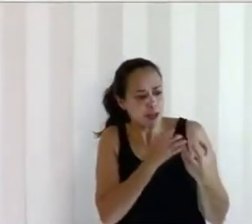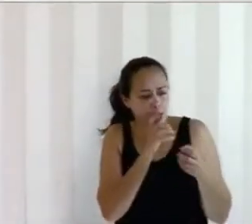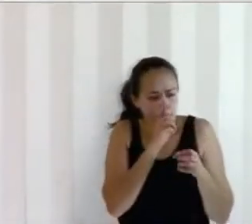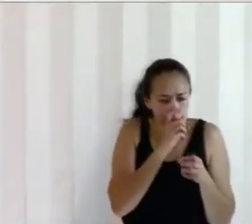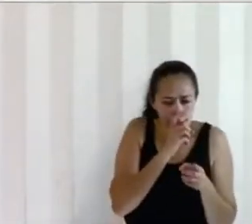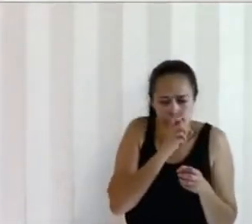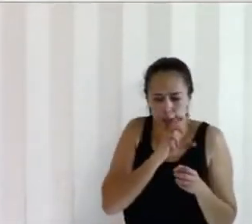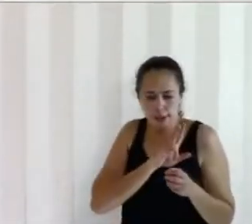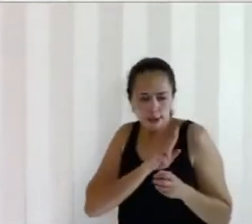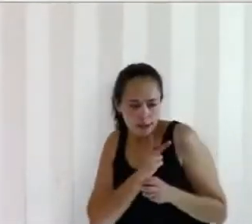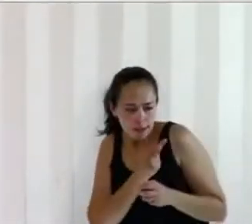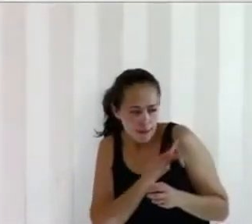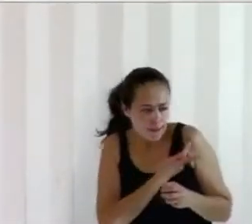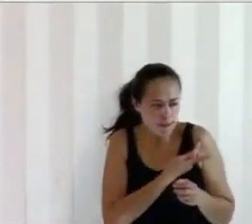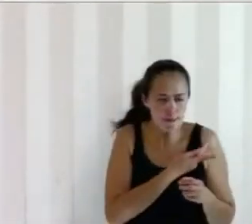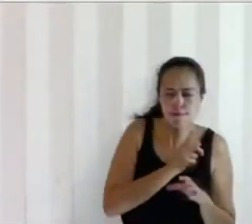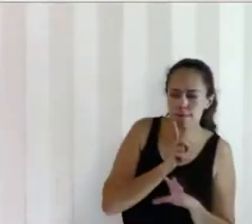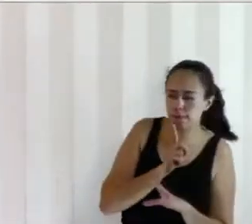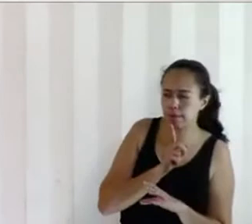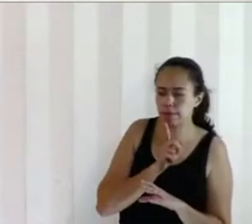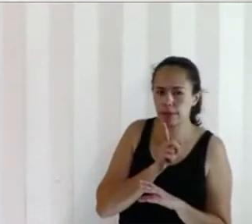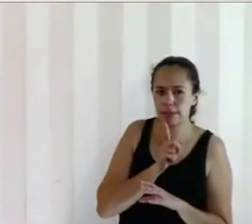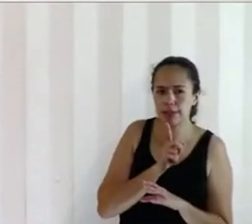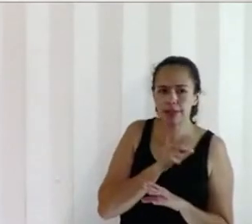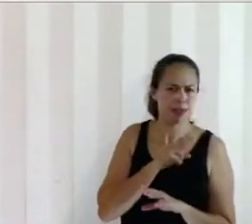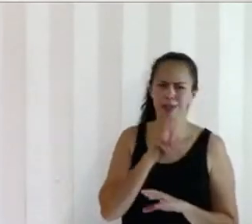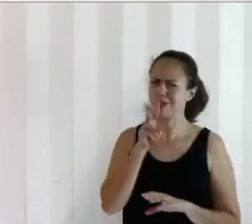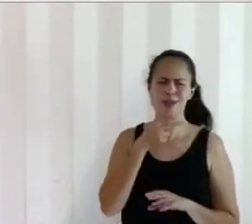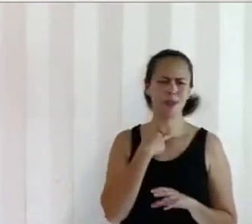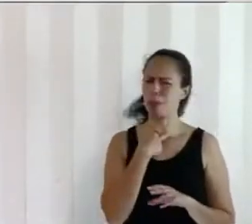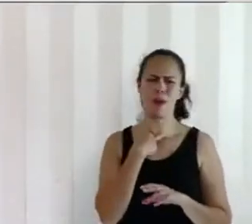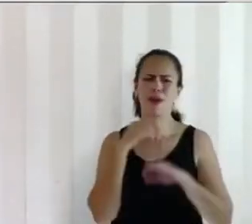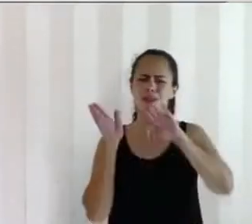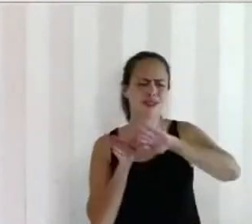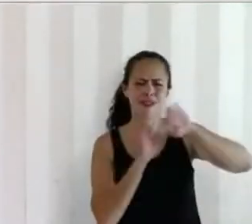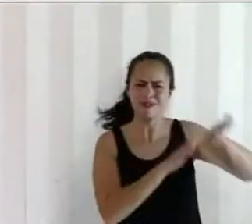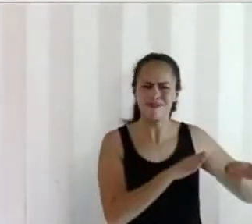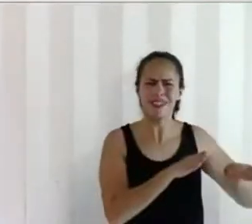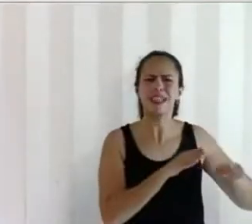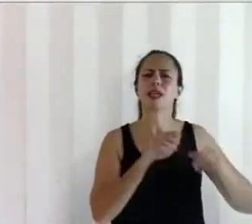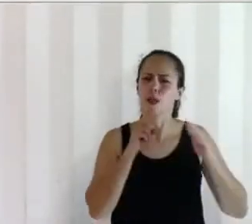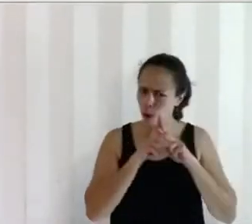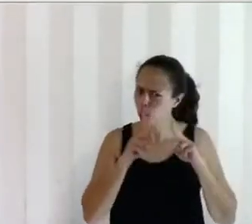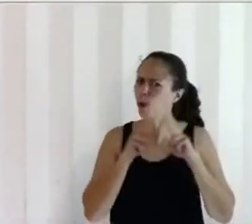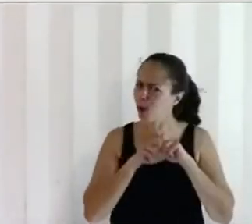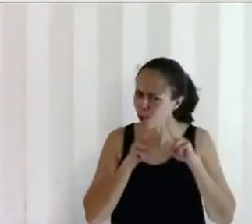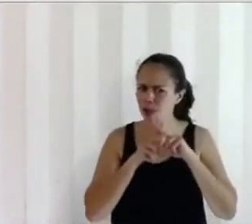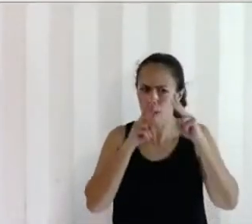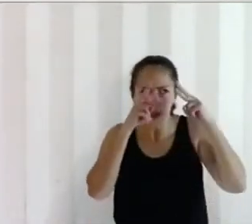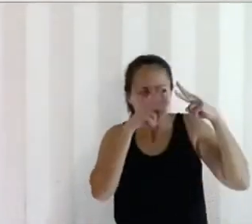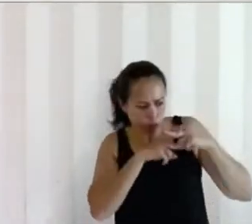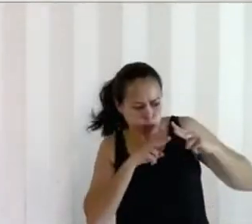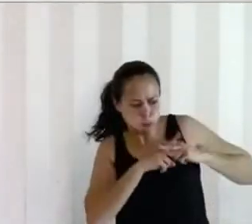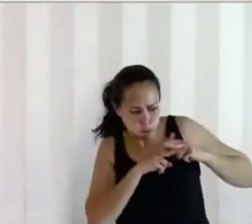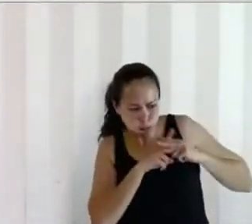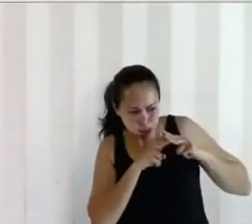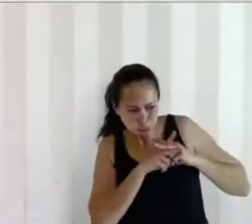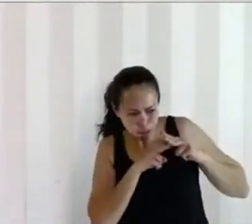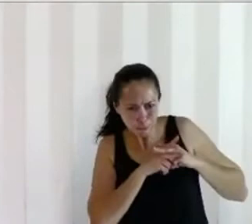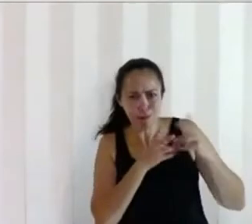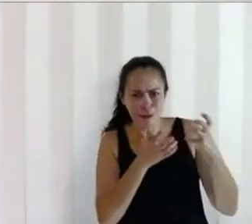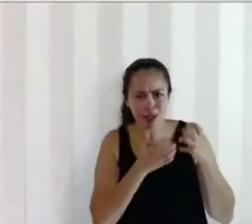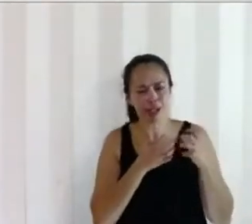querer. Você já notou como a gente julga as pessoas? Dia após dia, nós precisamos ir tirando aquela toga de